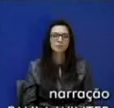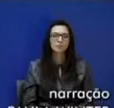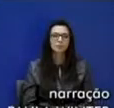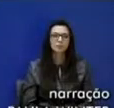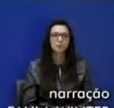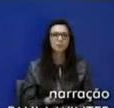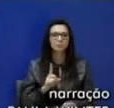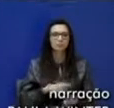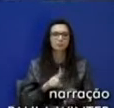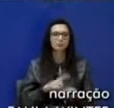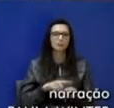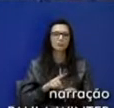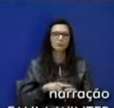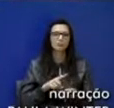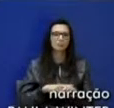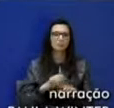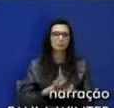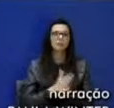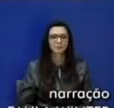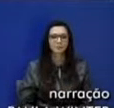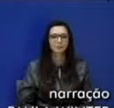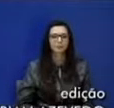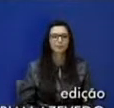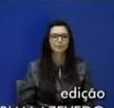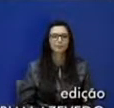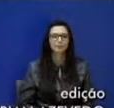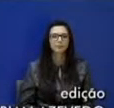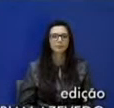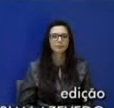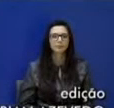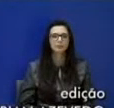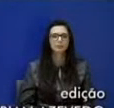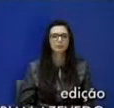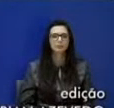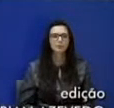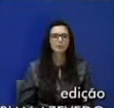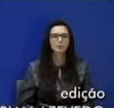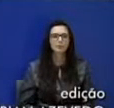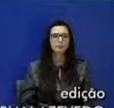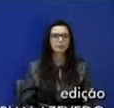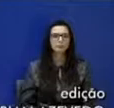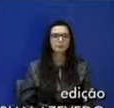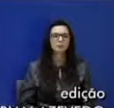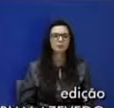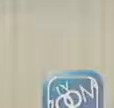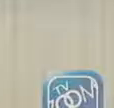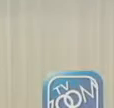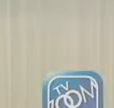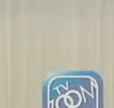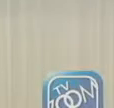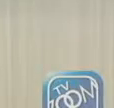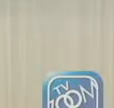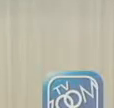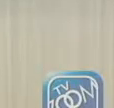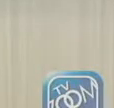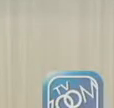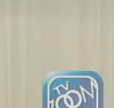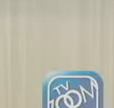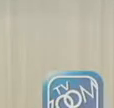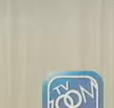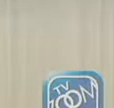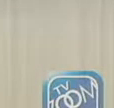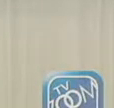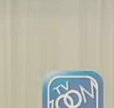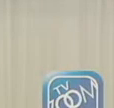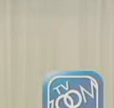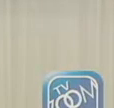Parlamentar, a presidência é de Wellington Moreira, que conta ainda com 4 membros e 3 suplentes. E o Projeto Solução